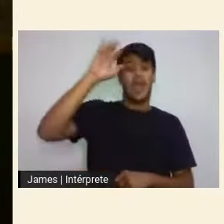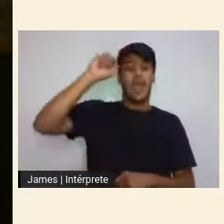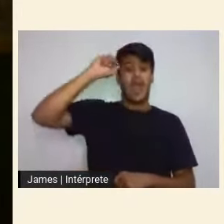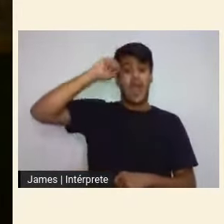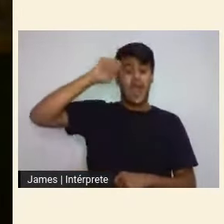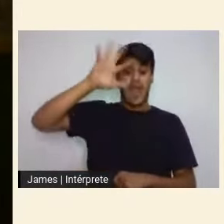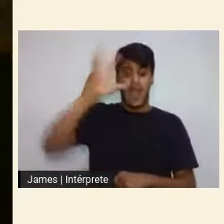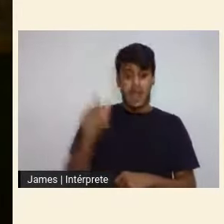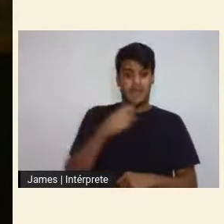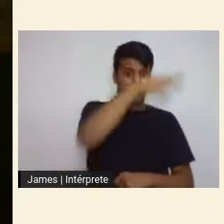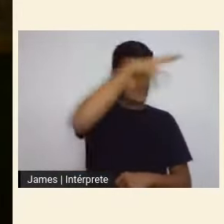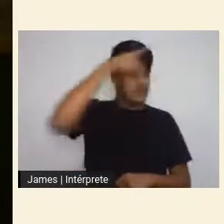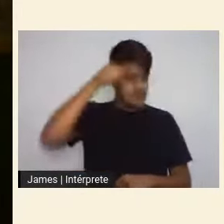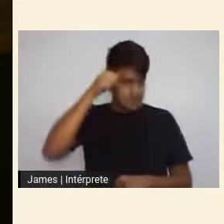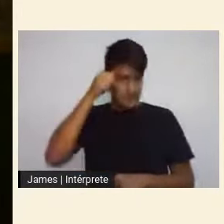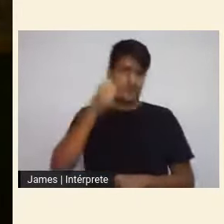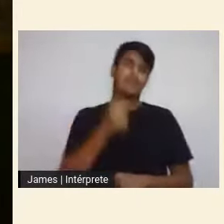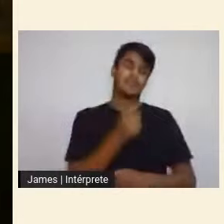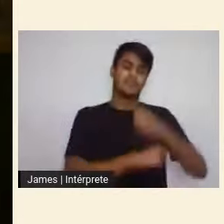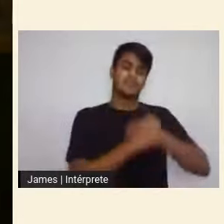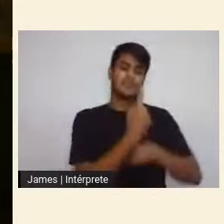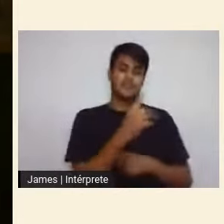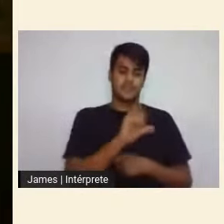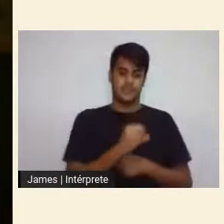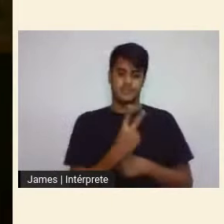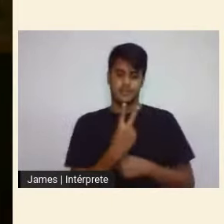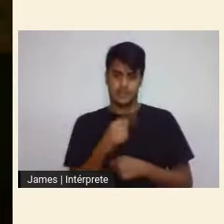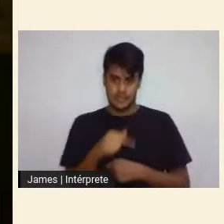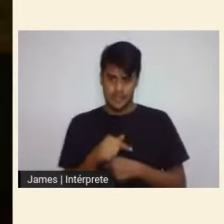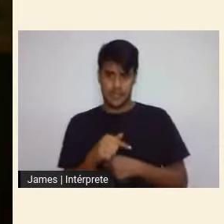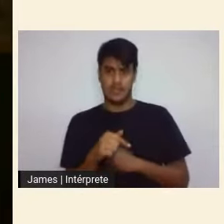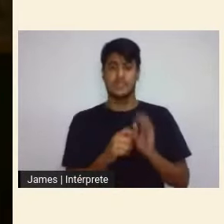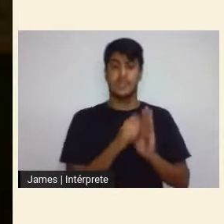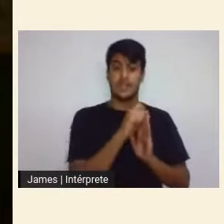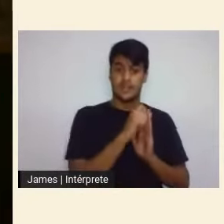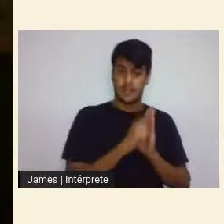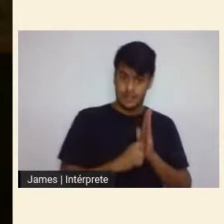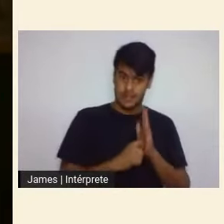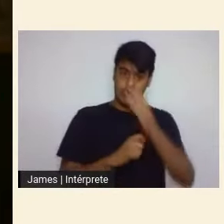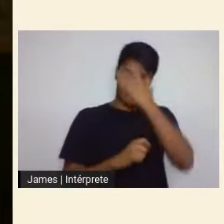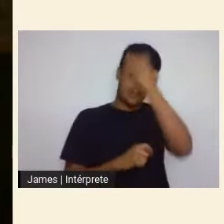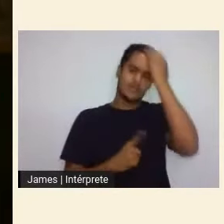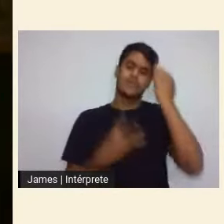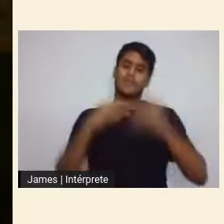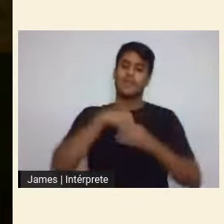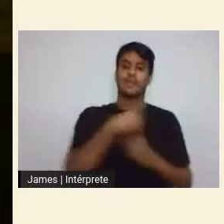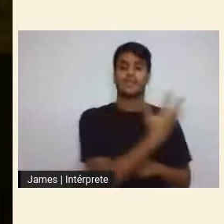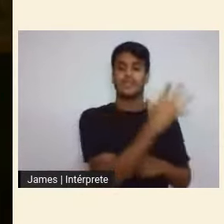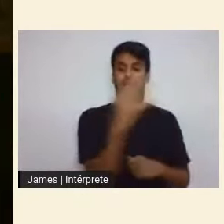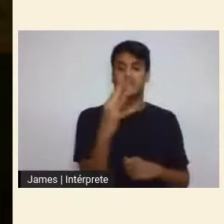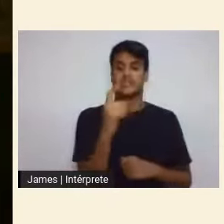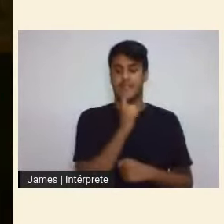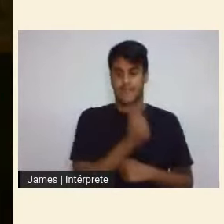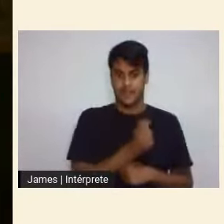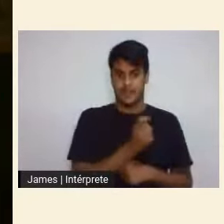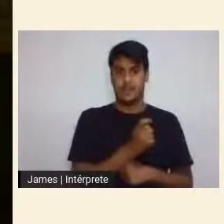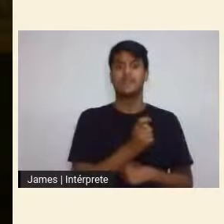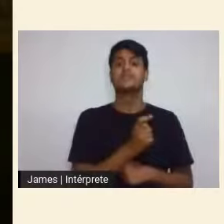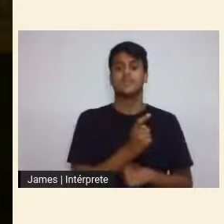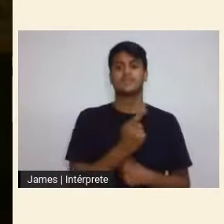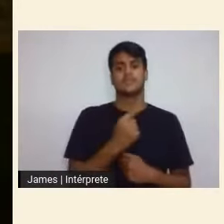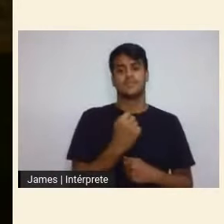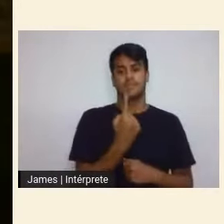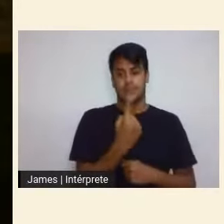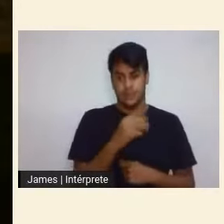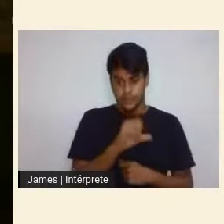de Menezes, em 1927, textualidades superpostas da Floresta Verde, de Eneida de Moraes, publicada em